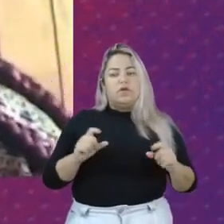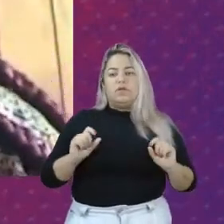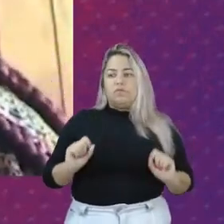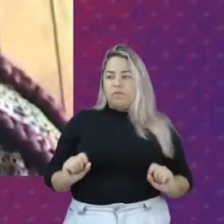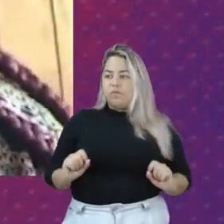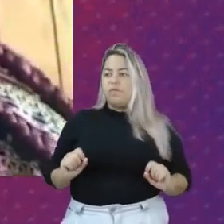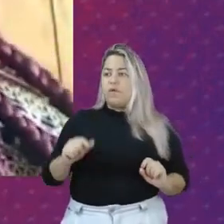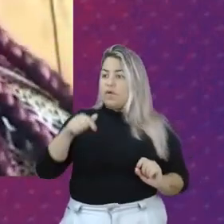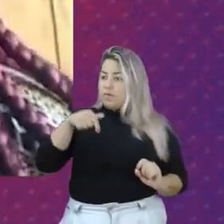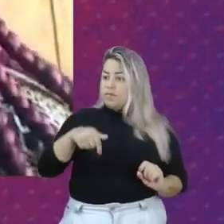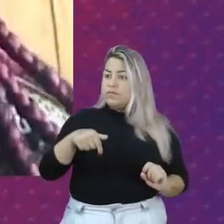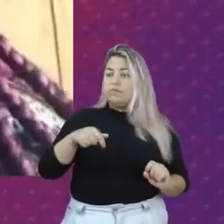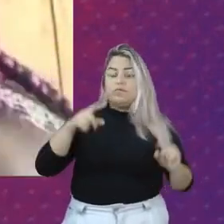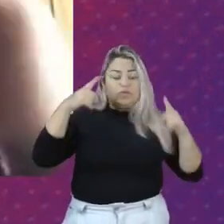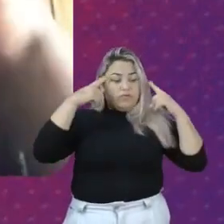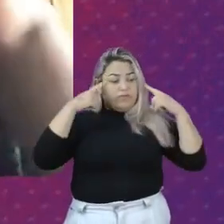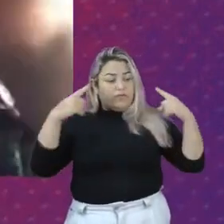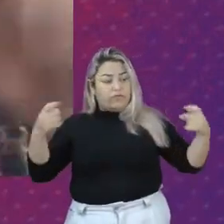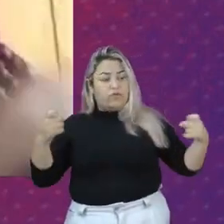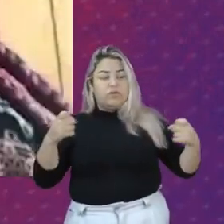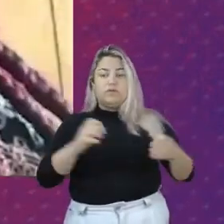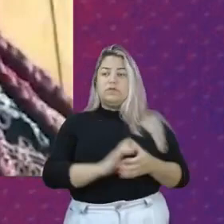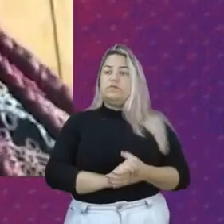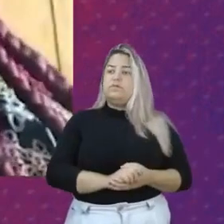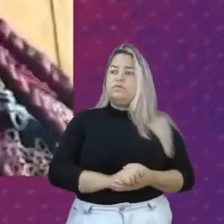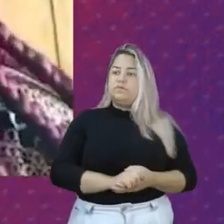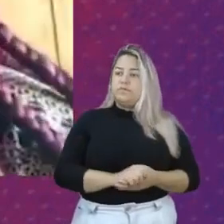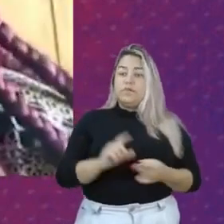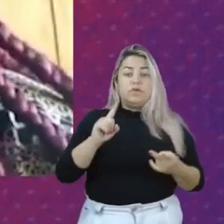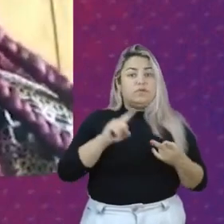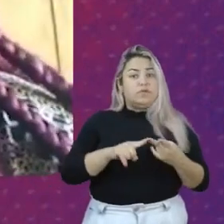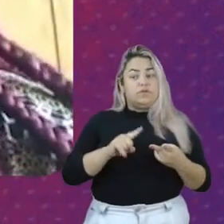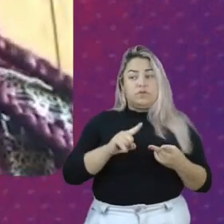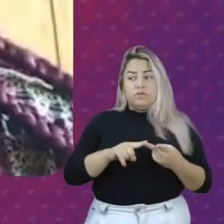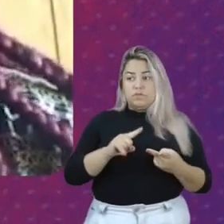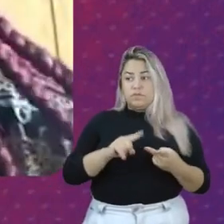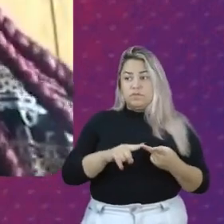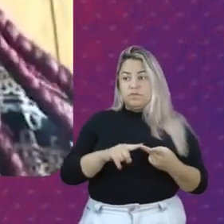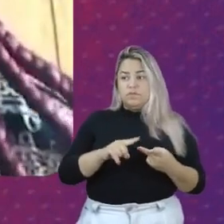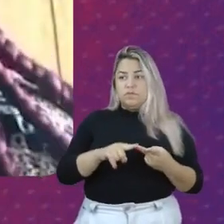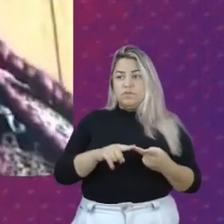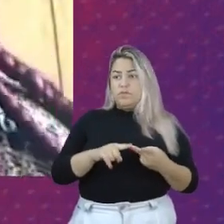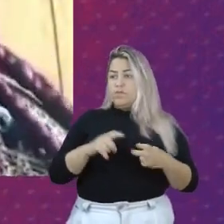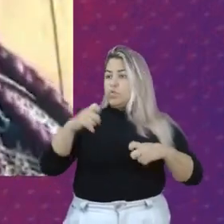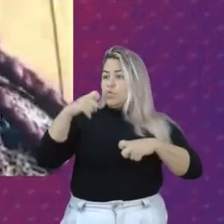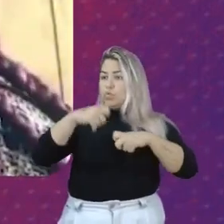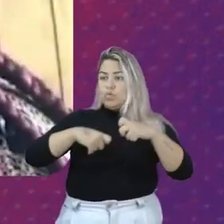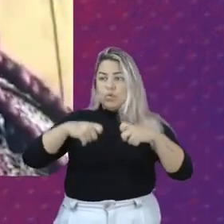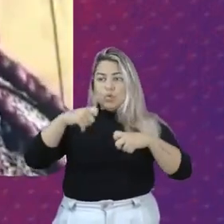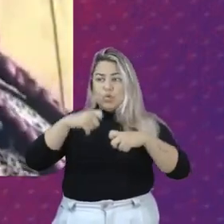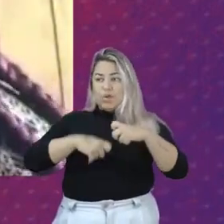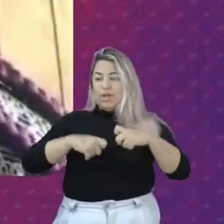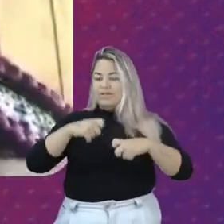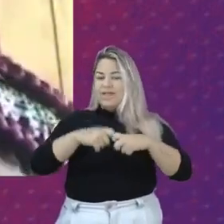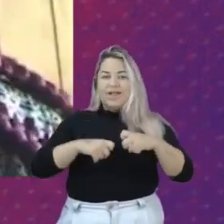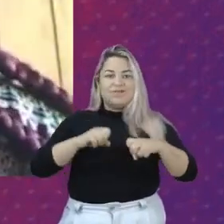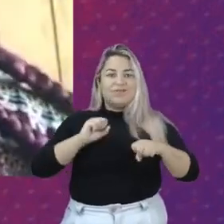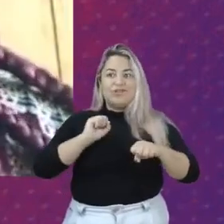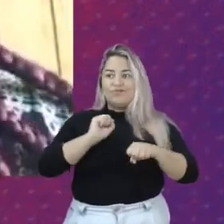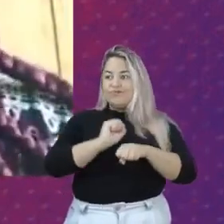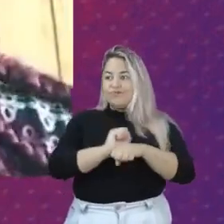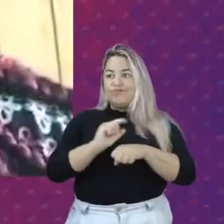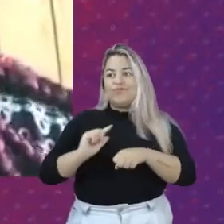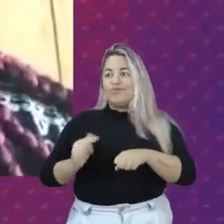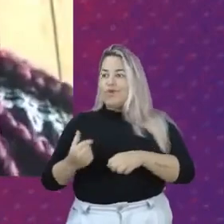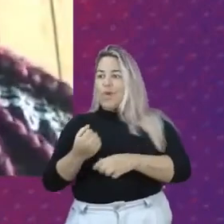um lugar de violência, de uma sexualidade desenfreada,